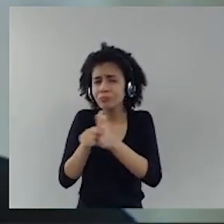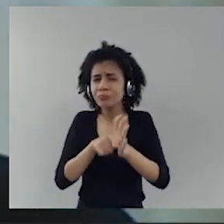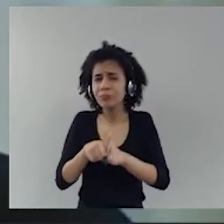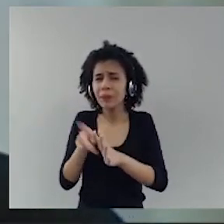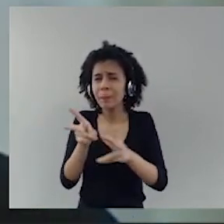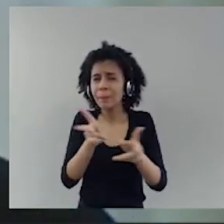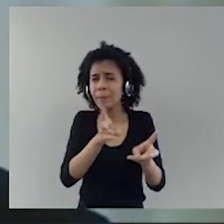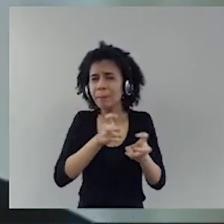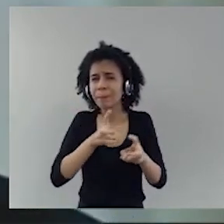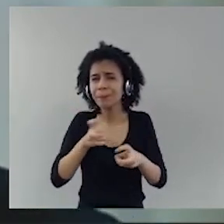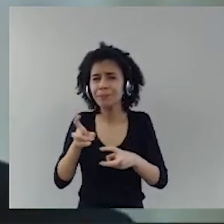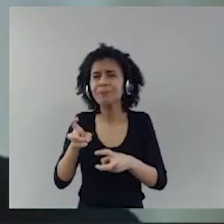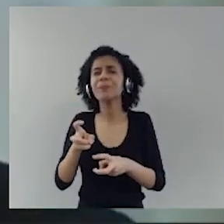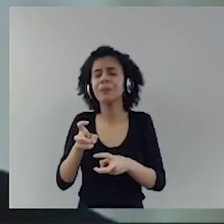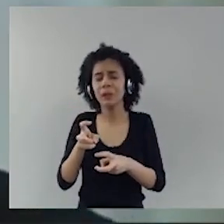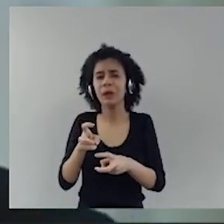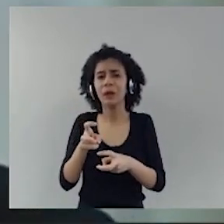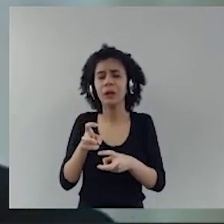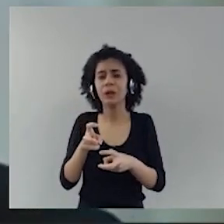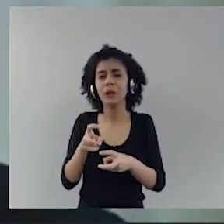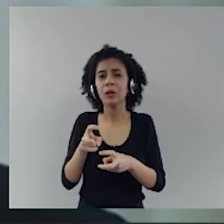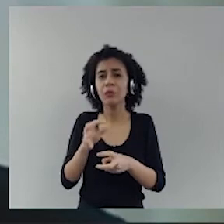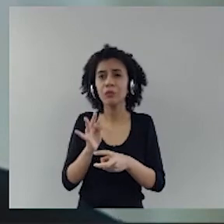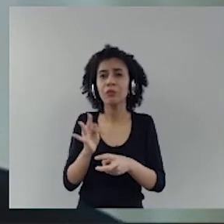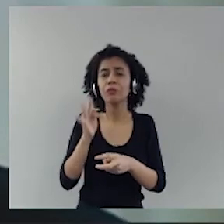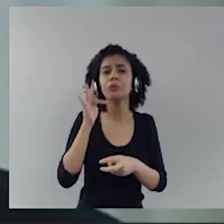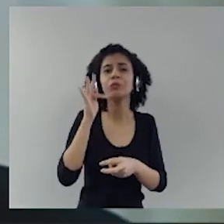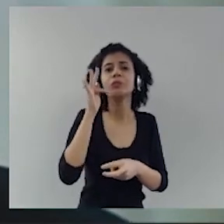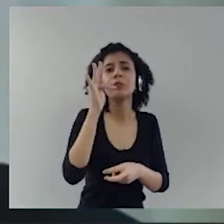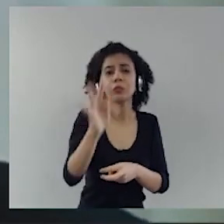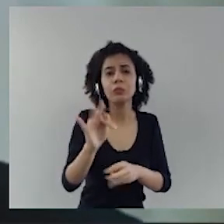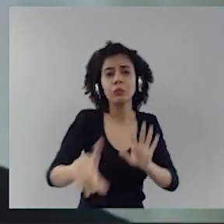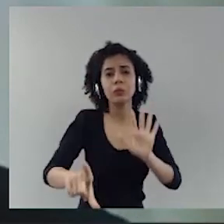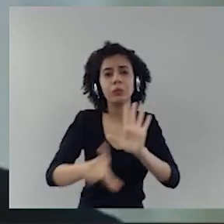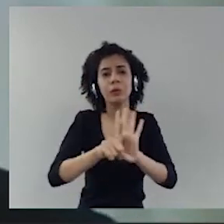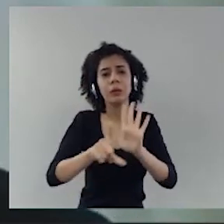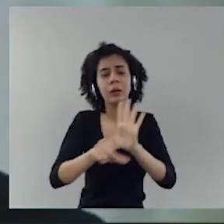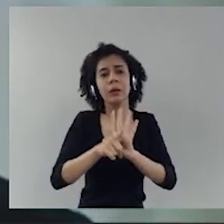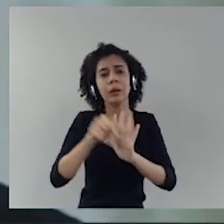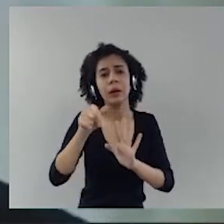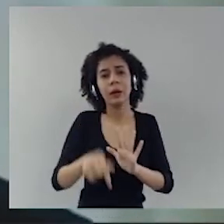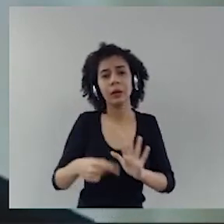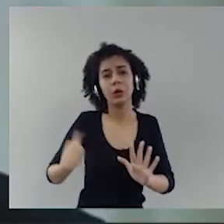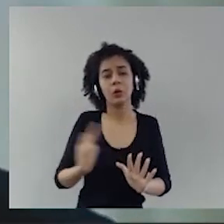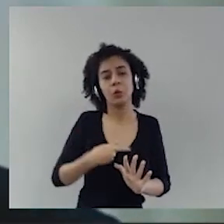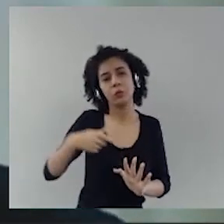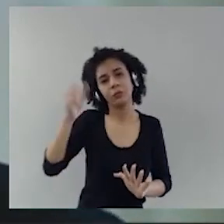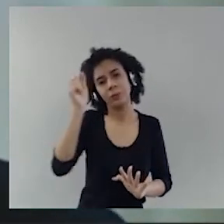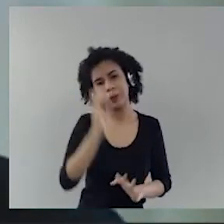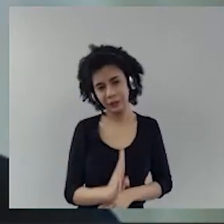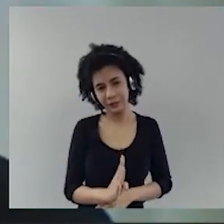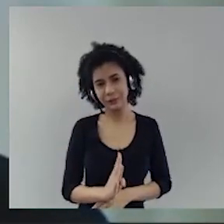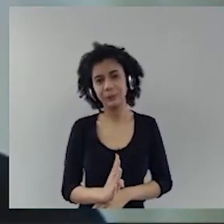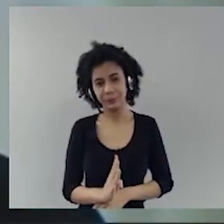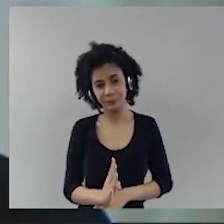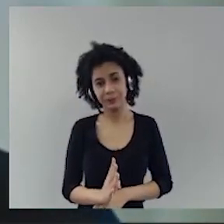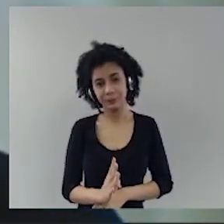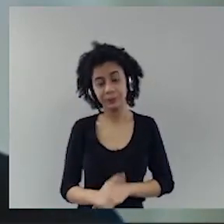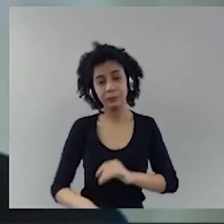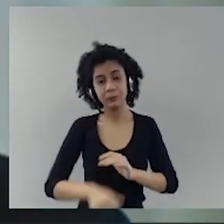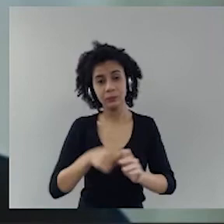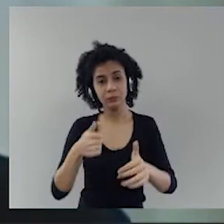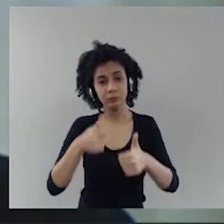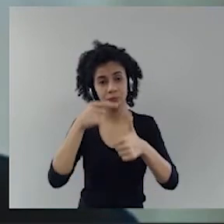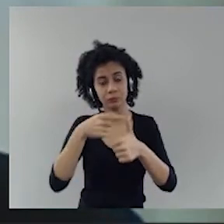rápida perspectiva do futuro legislativo aqui no nosso brasil em